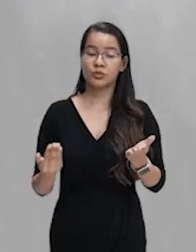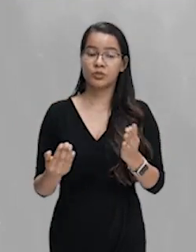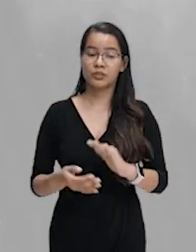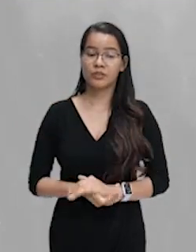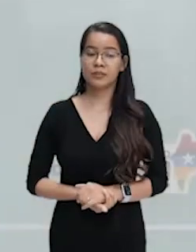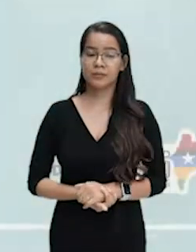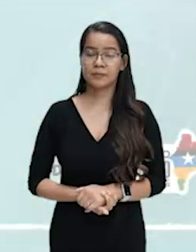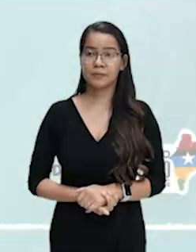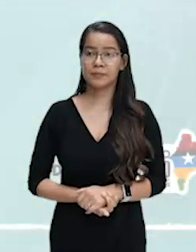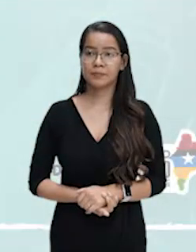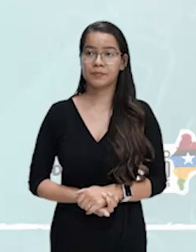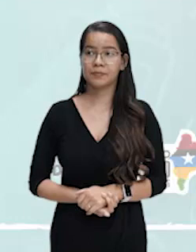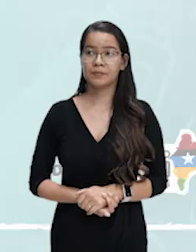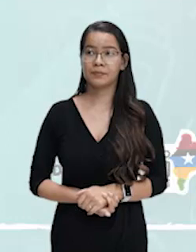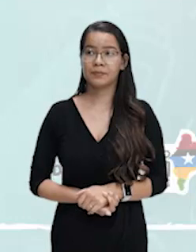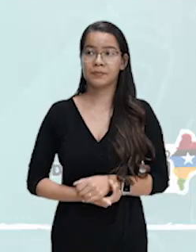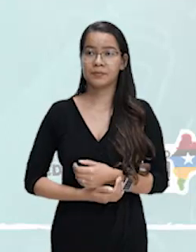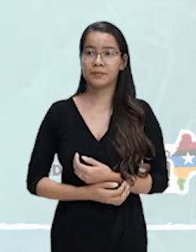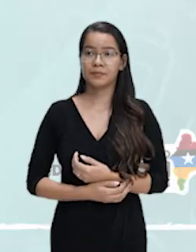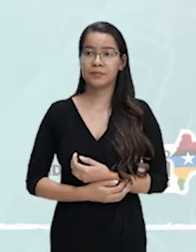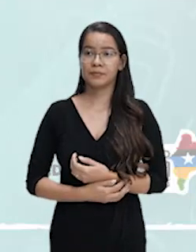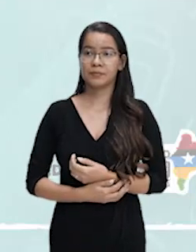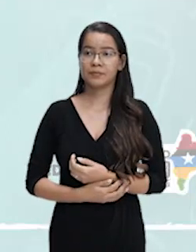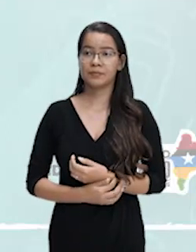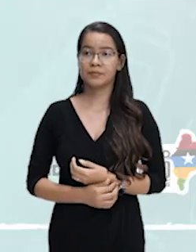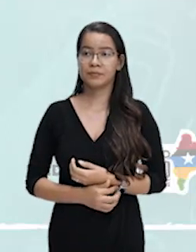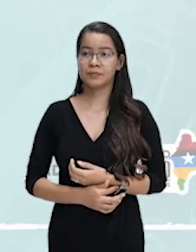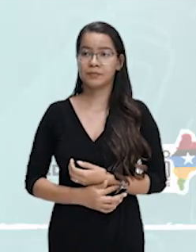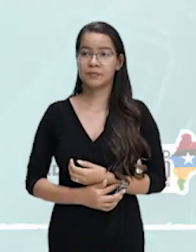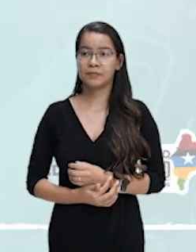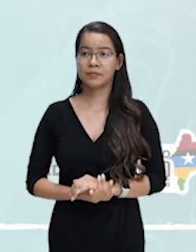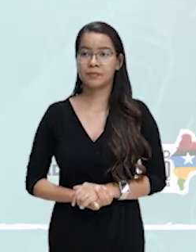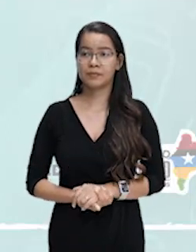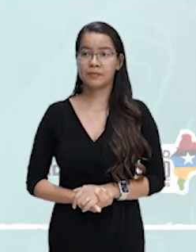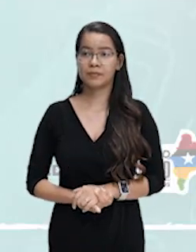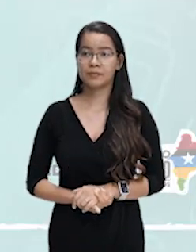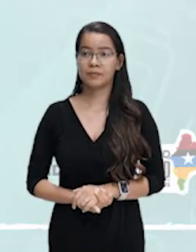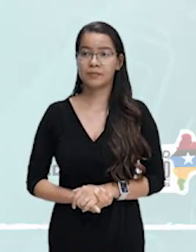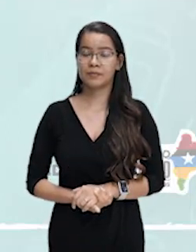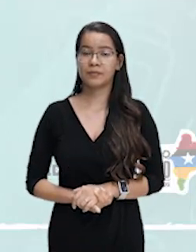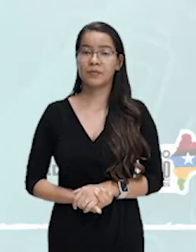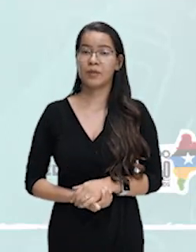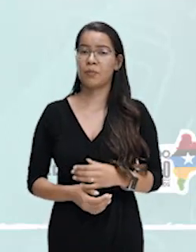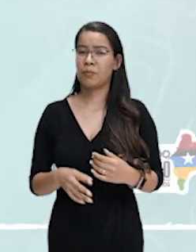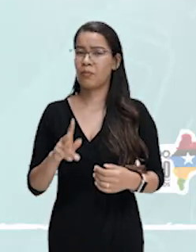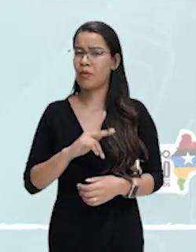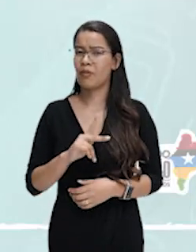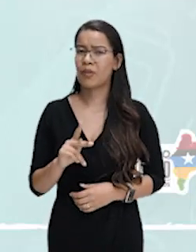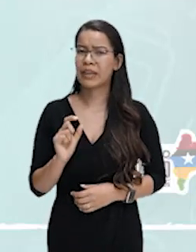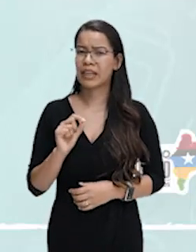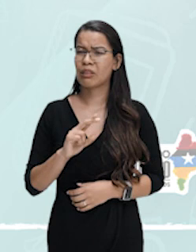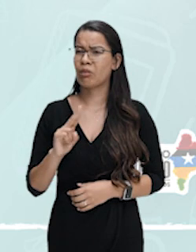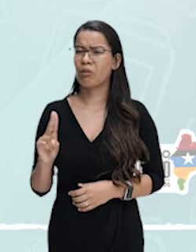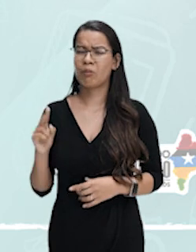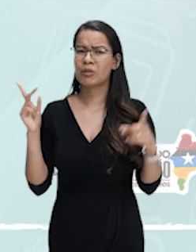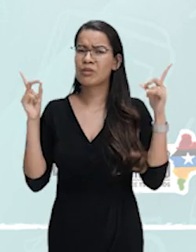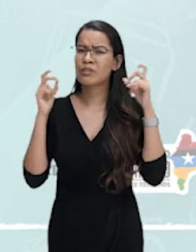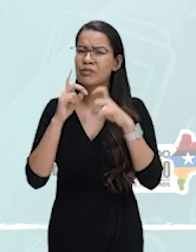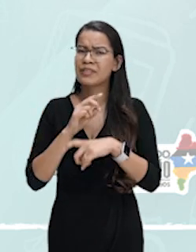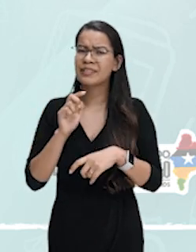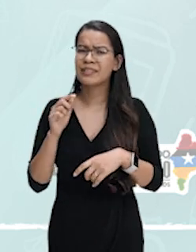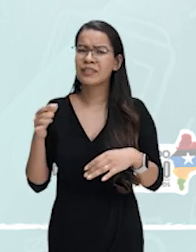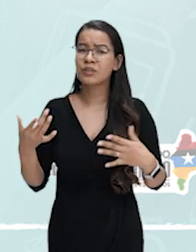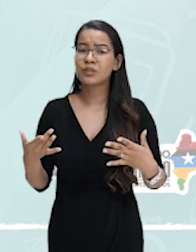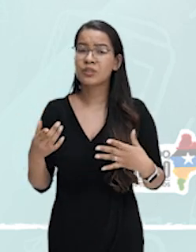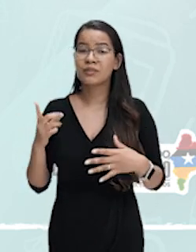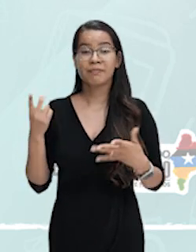Empleo del pretérito pluscuamperfecto indicativo. Deus me livre e guarde, professora, que nome horroroso é esse? Meu Deus,